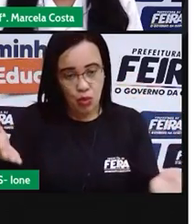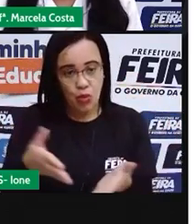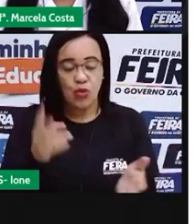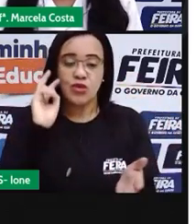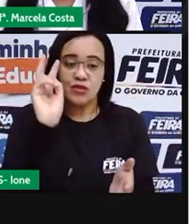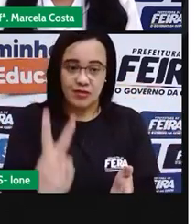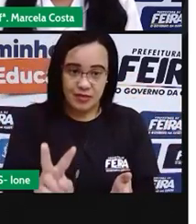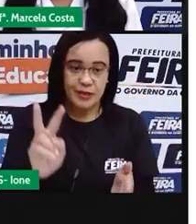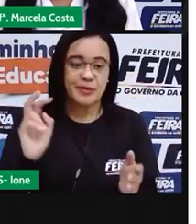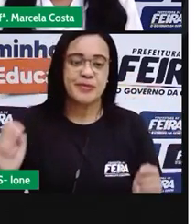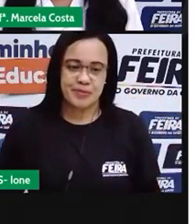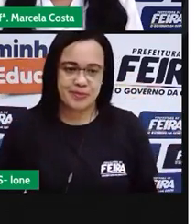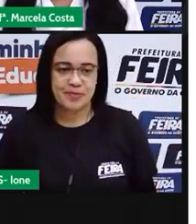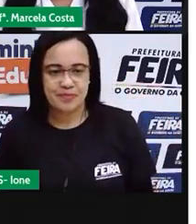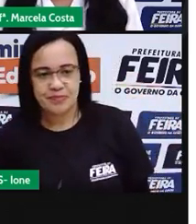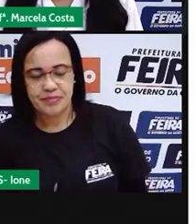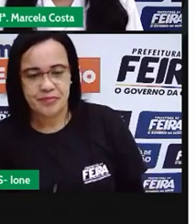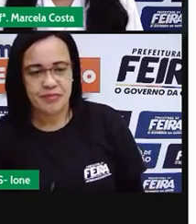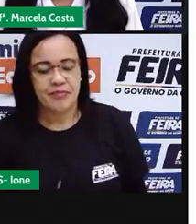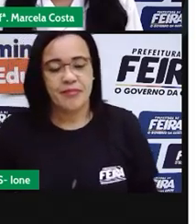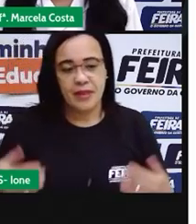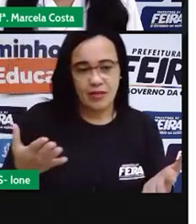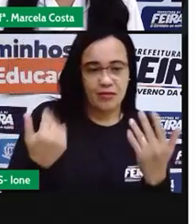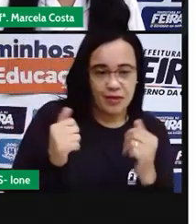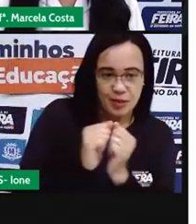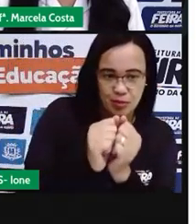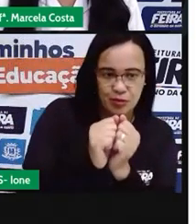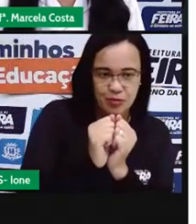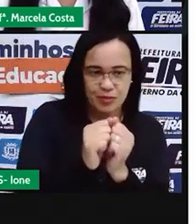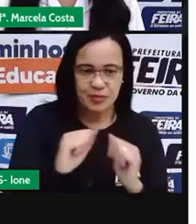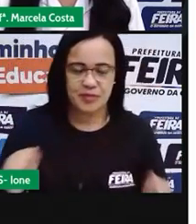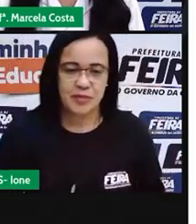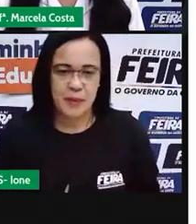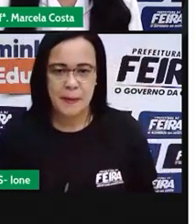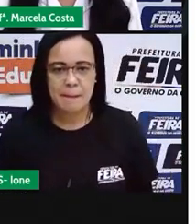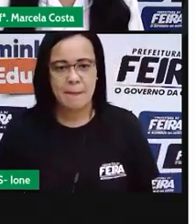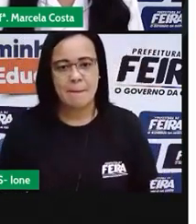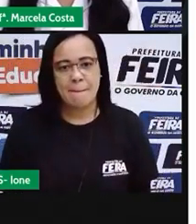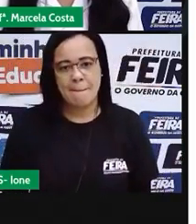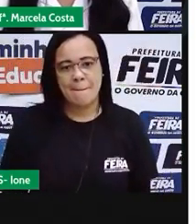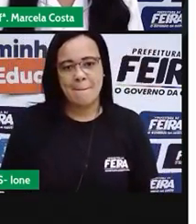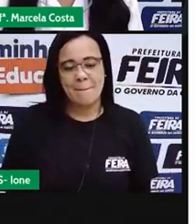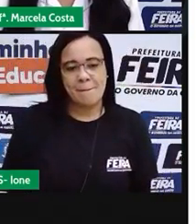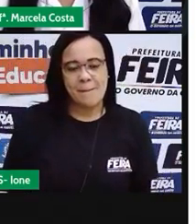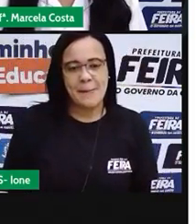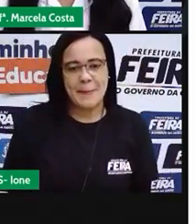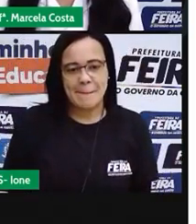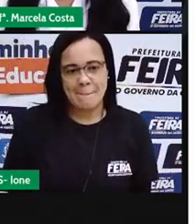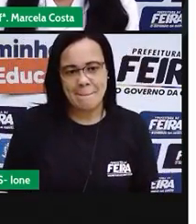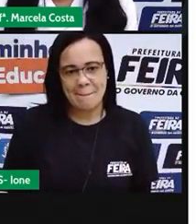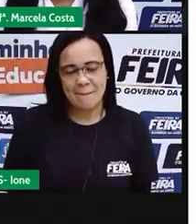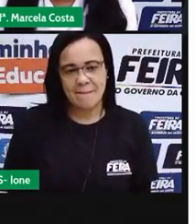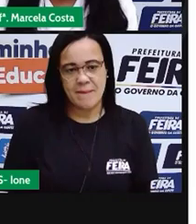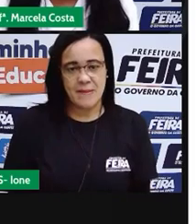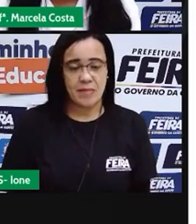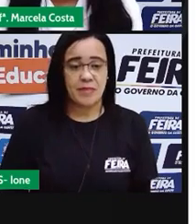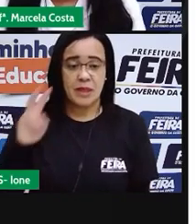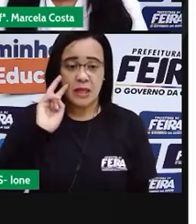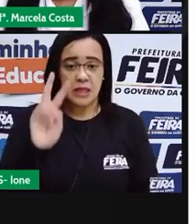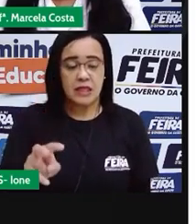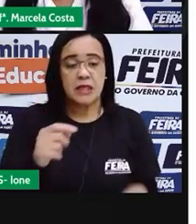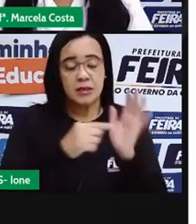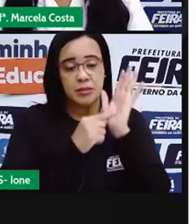formato dessas figuras planas em uma obra arquitetônica, como uma igreja, um casarão. Tudo